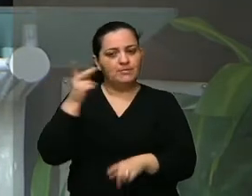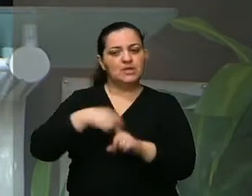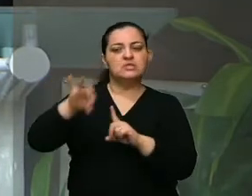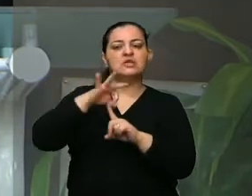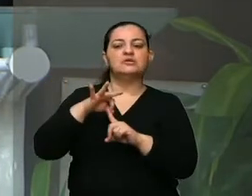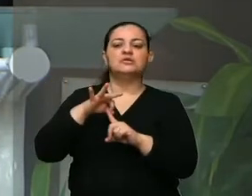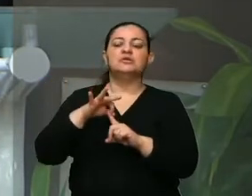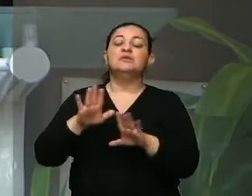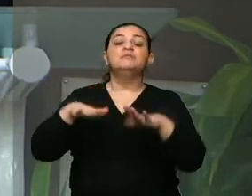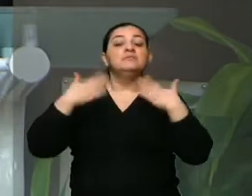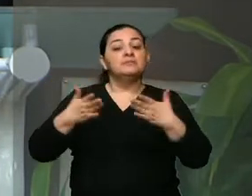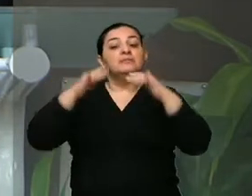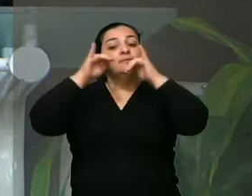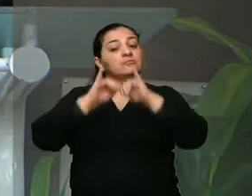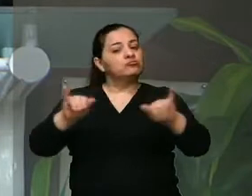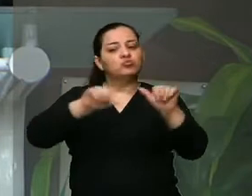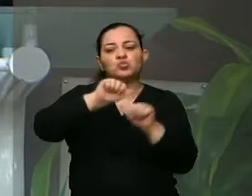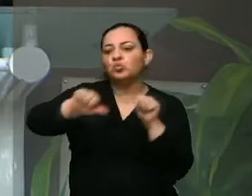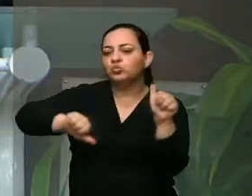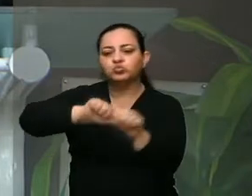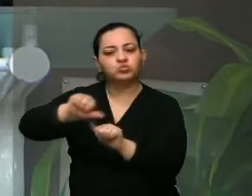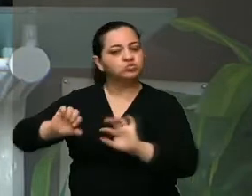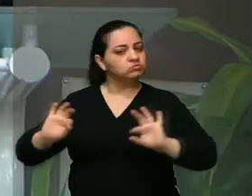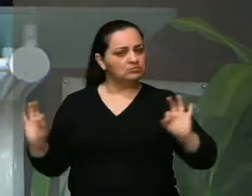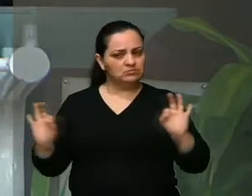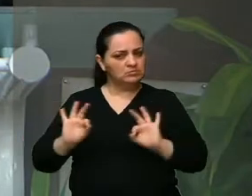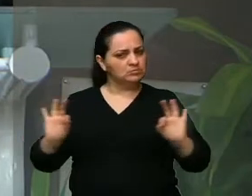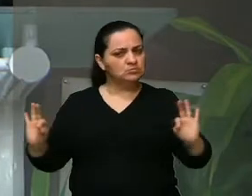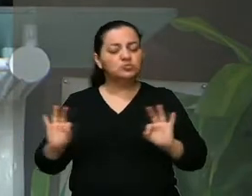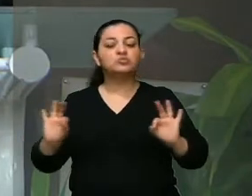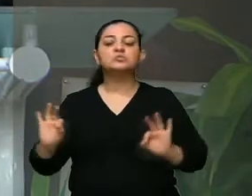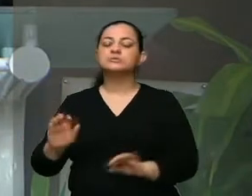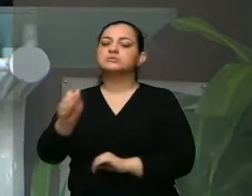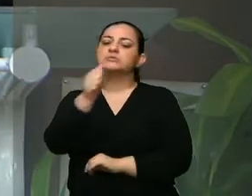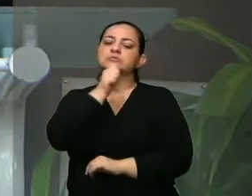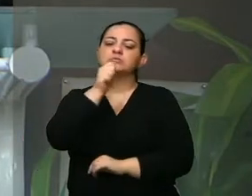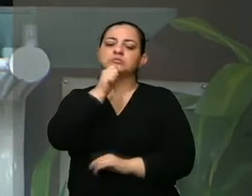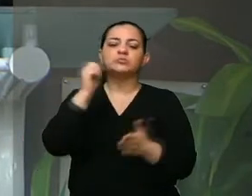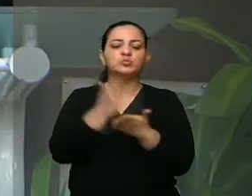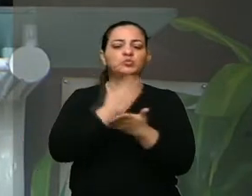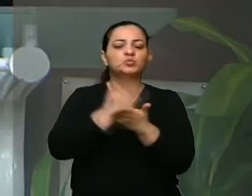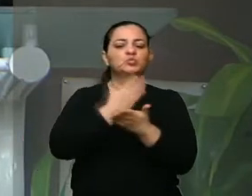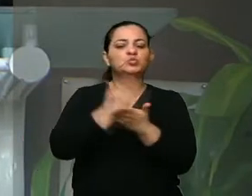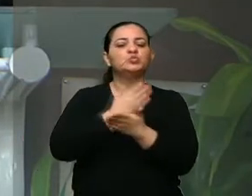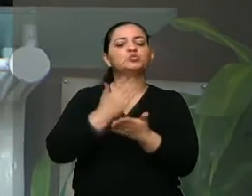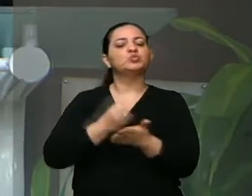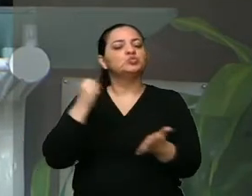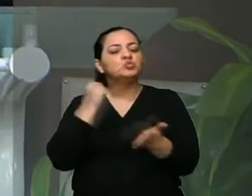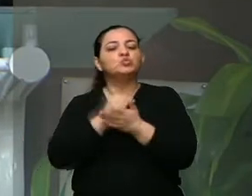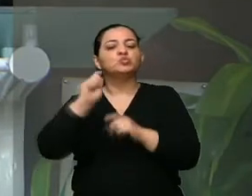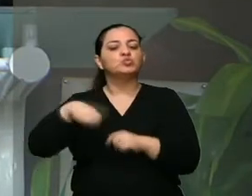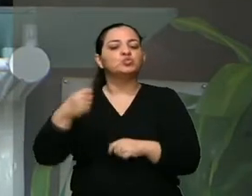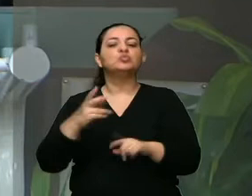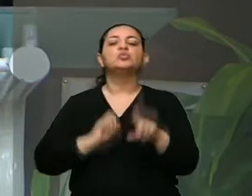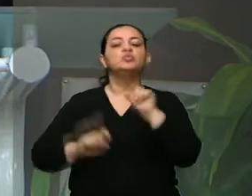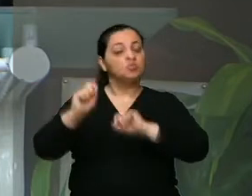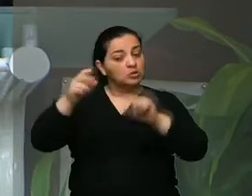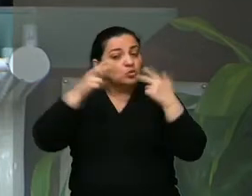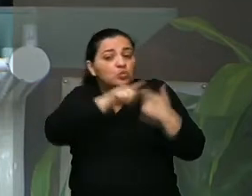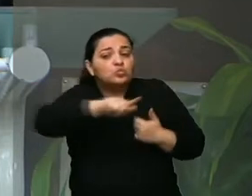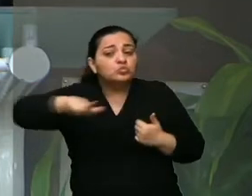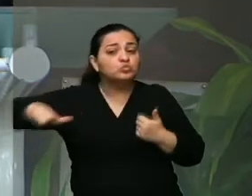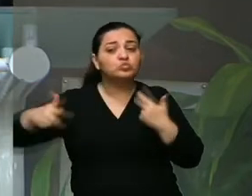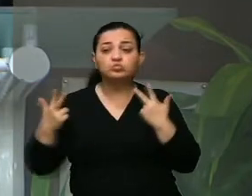ea palavra não mudou - ainda mensagem o sinal continua sendo mensagem o sinal